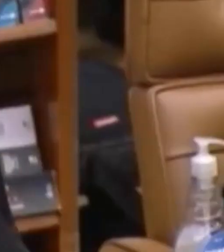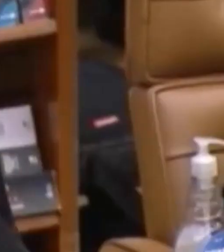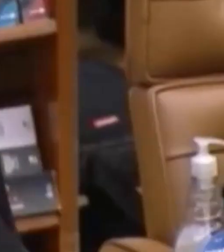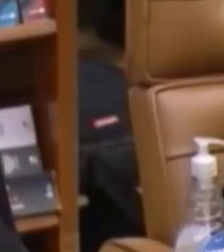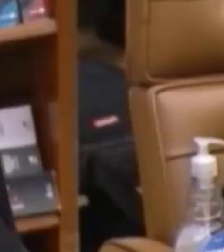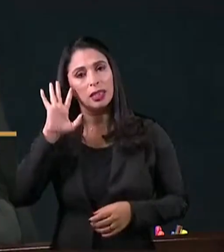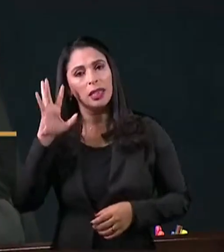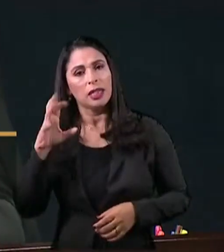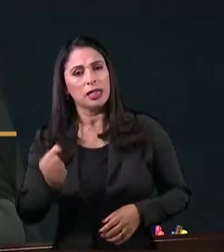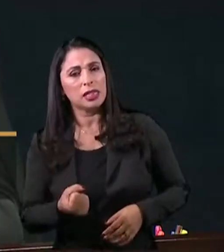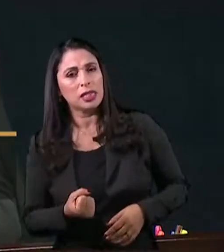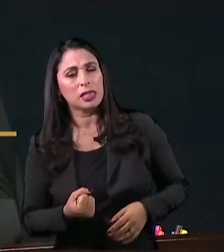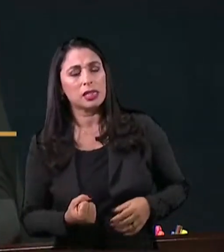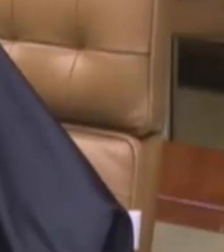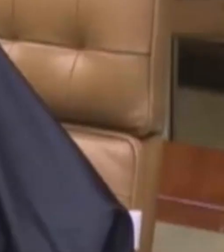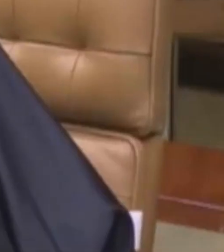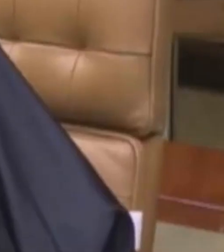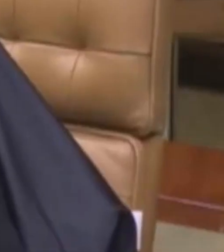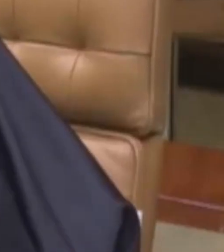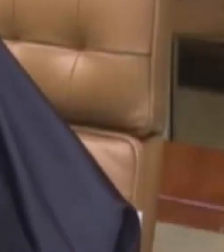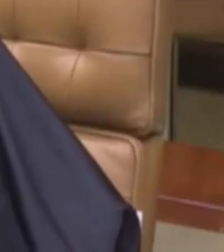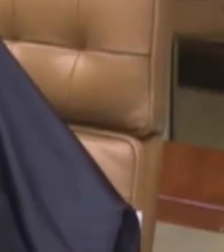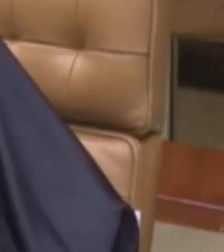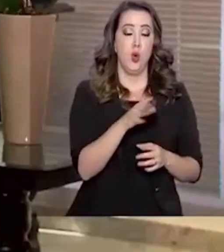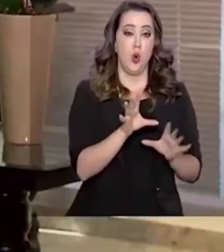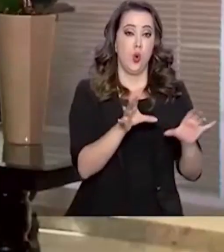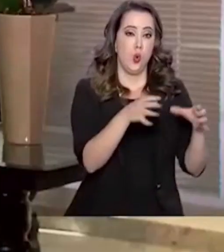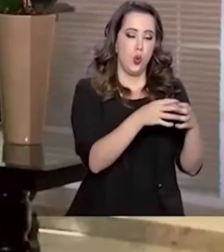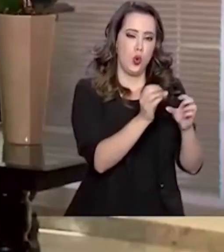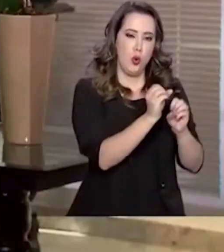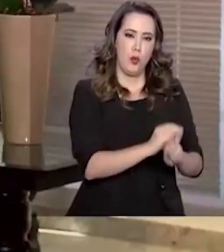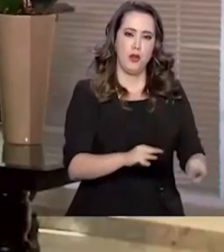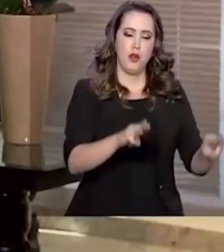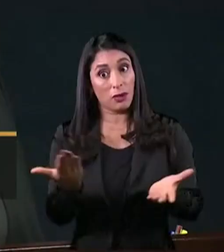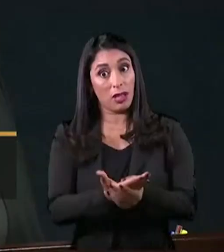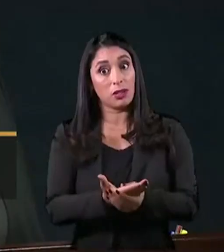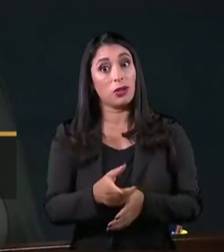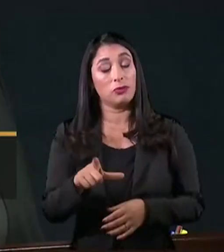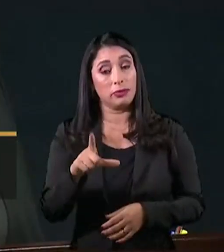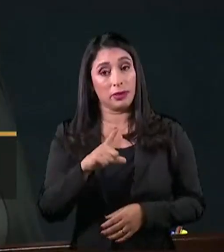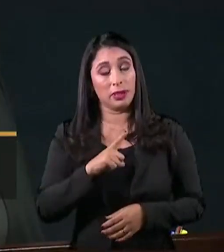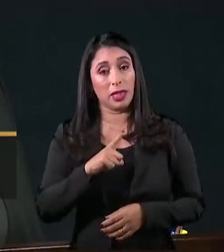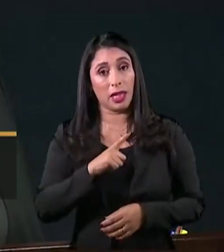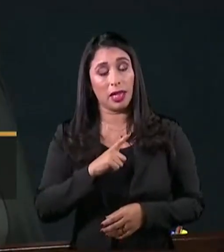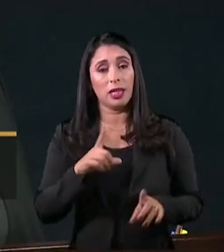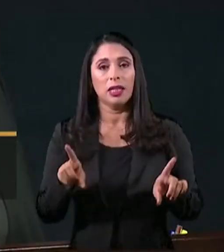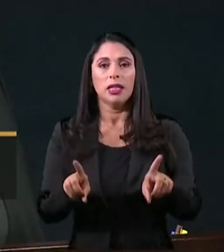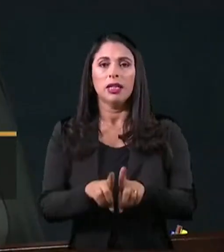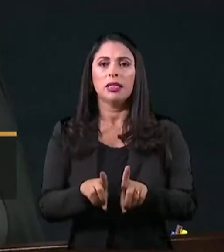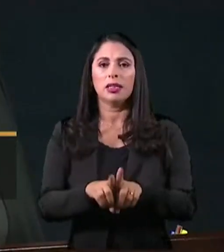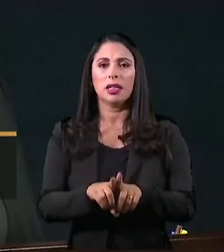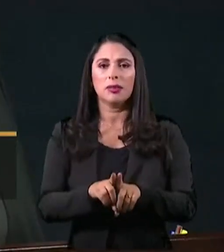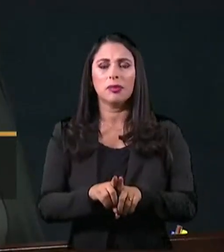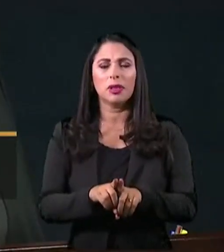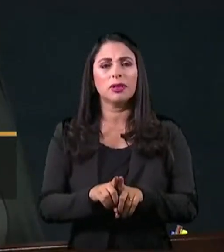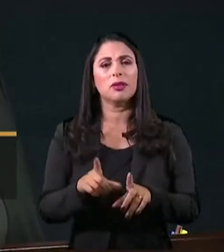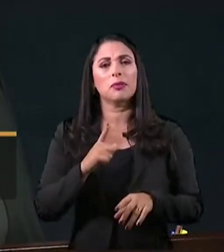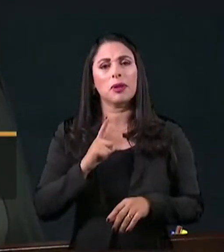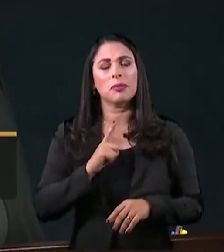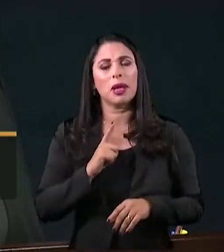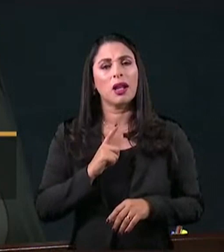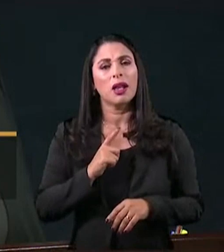Roberto Barroso, Flávio Dino, Edson Fachin e André Mendonça. Em voto escrito, o ministro